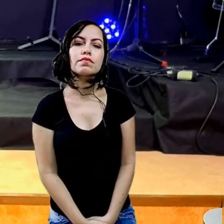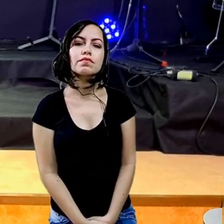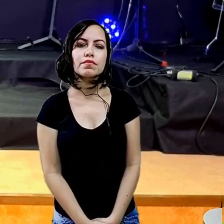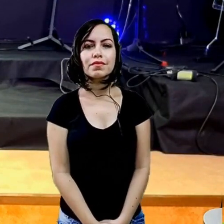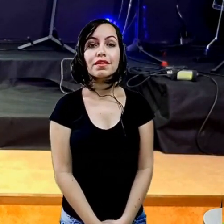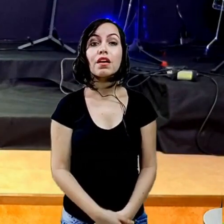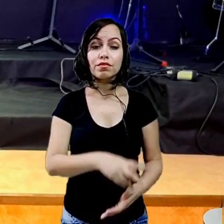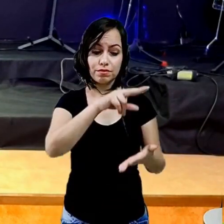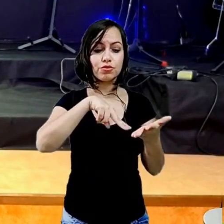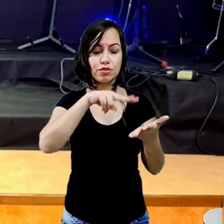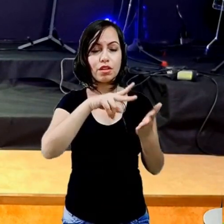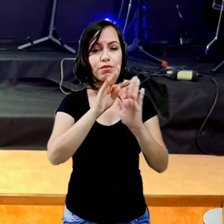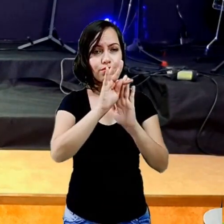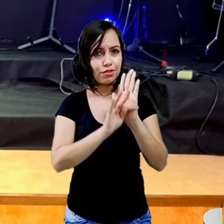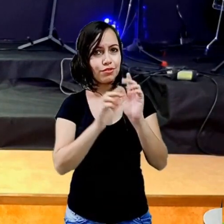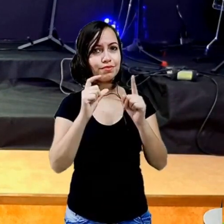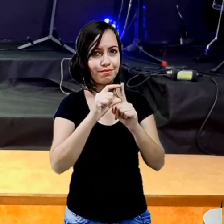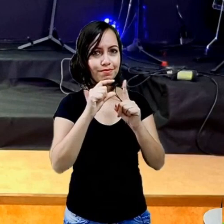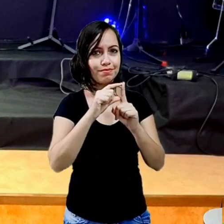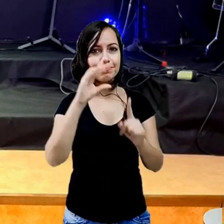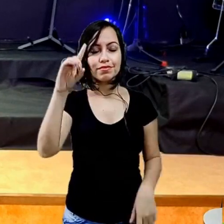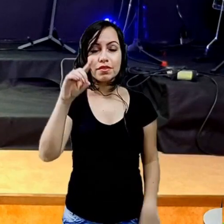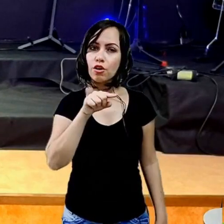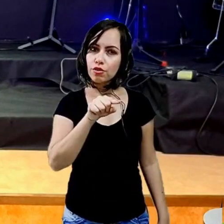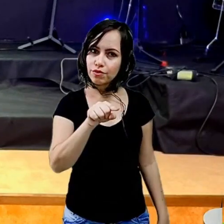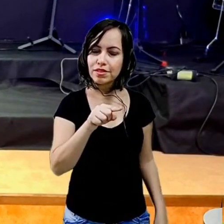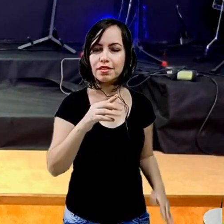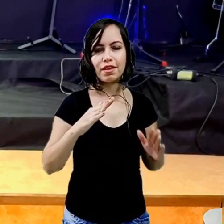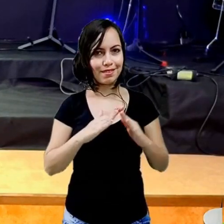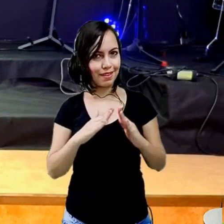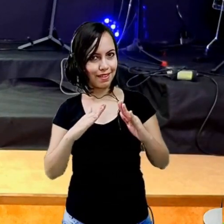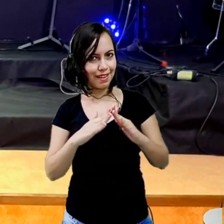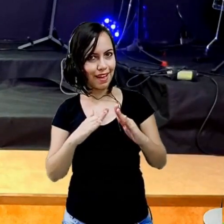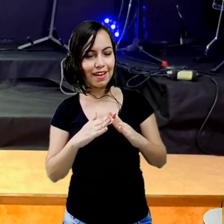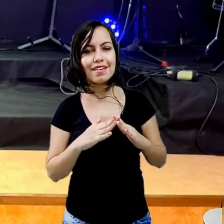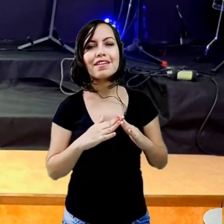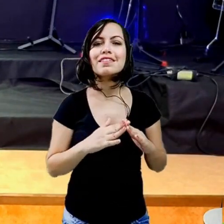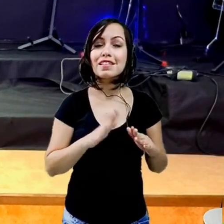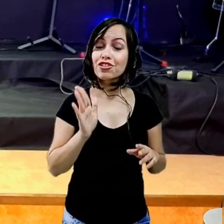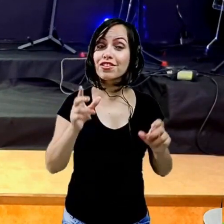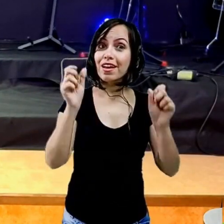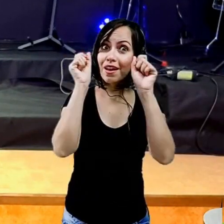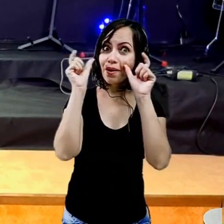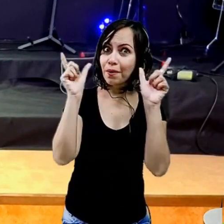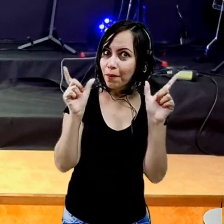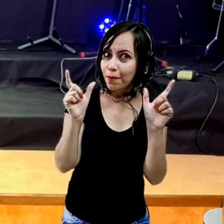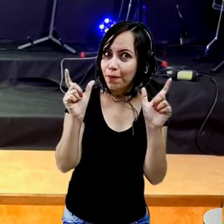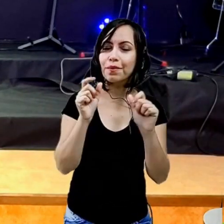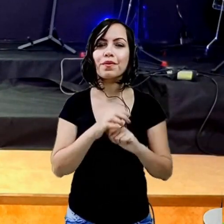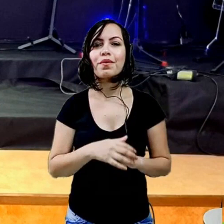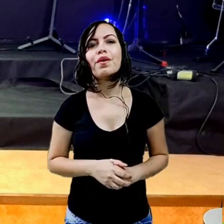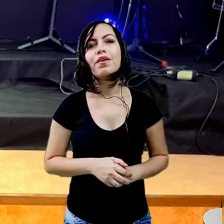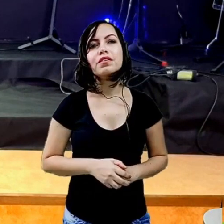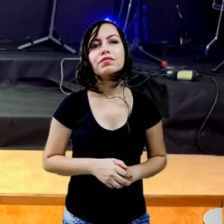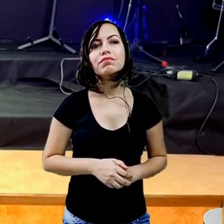Queridos, vamos ler o texto da palavra de Deus. Você que está em casa, já acordou,